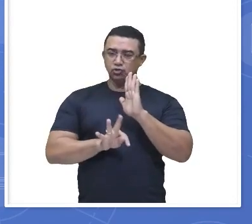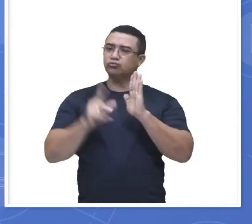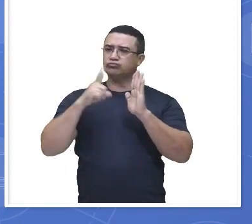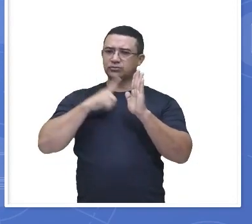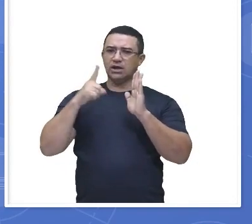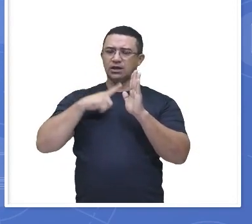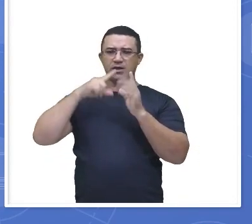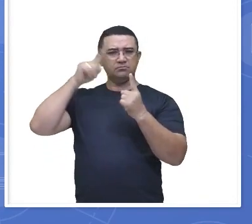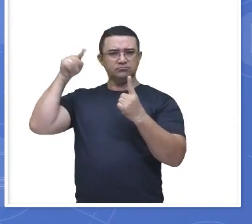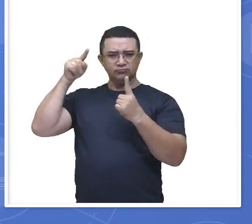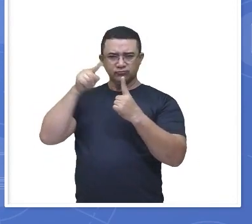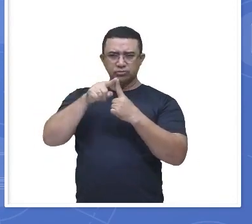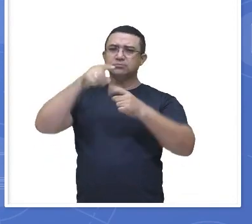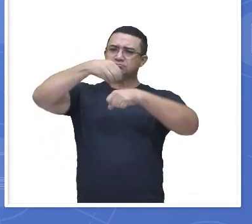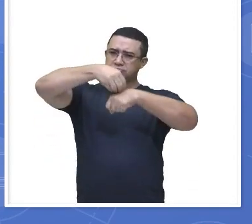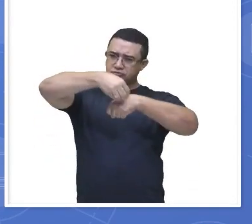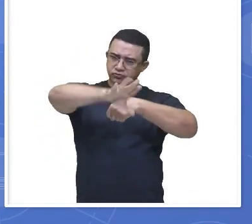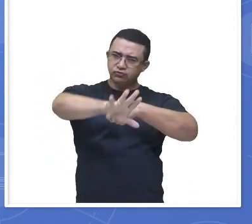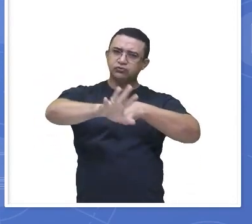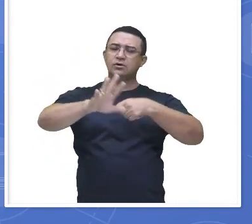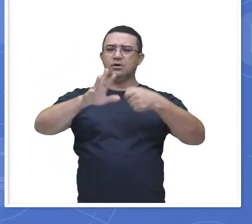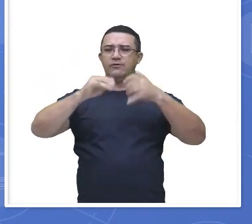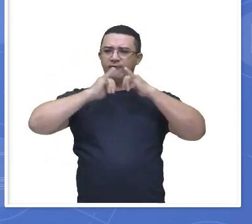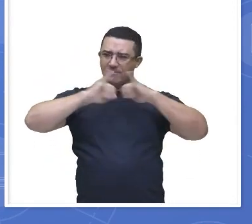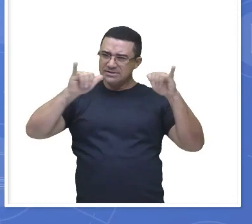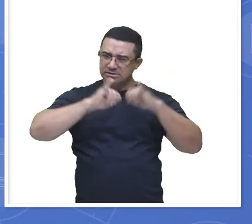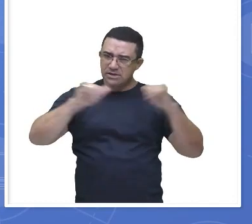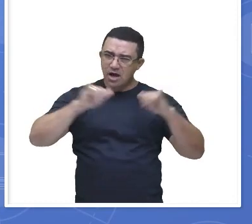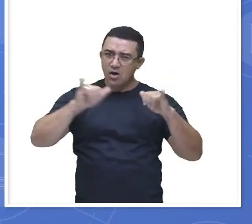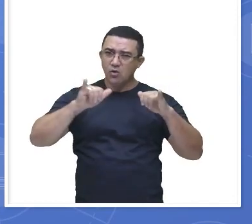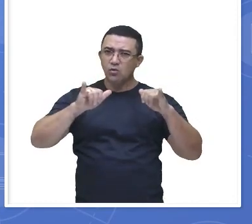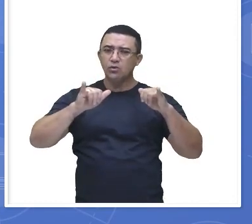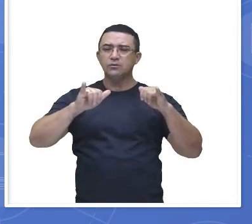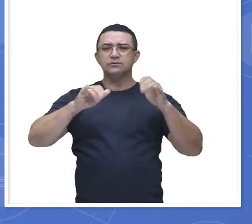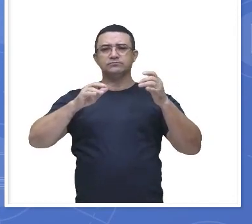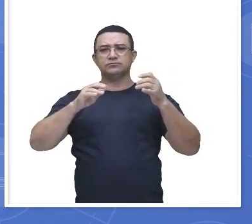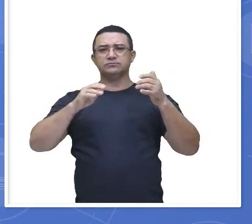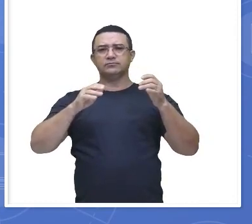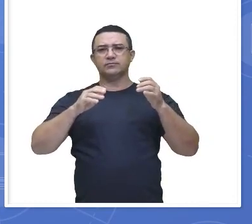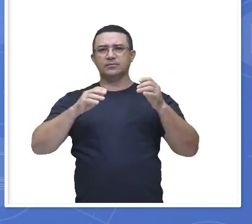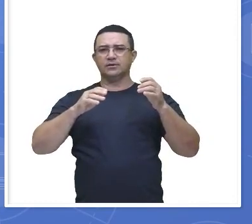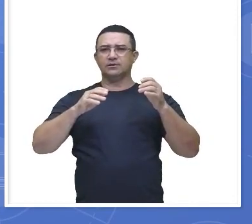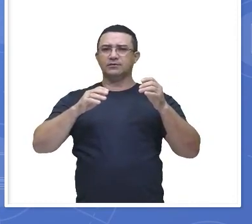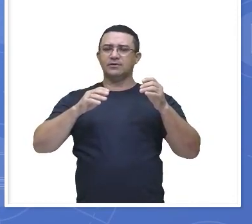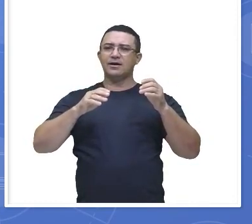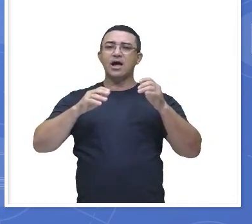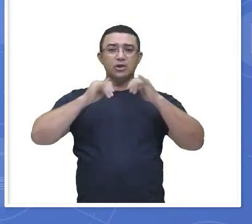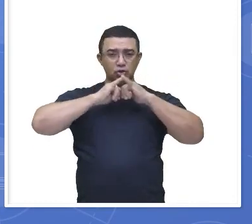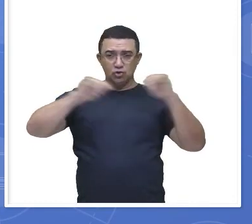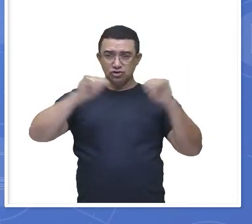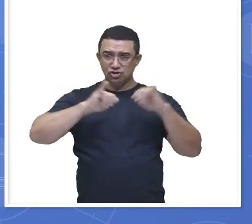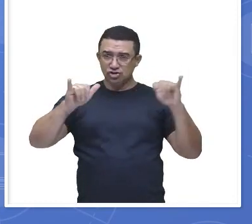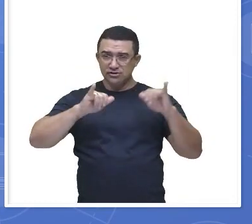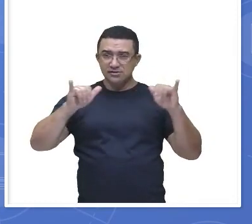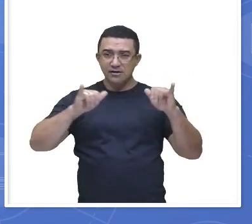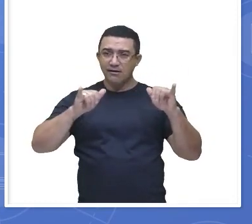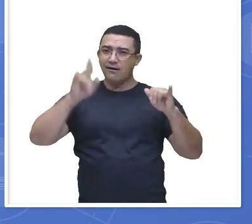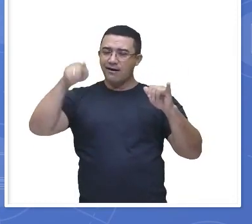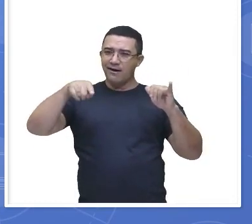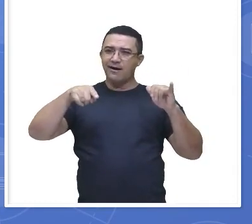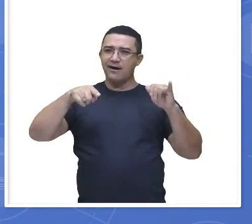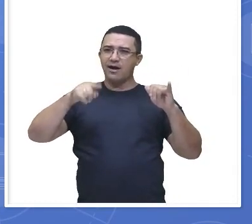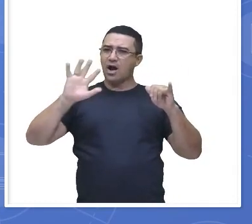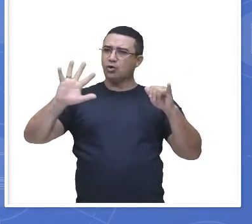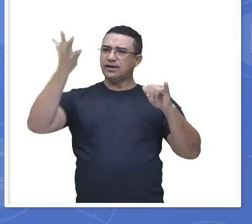de trazer uma informação, de passar uma informação, especialmente a notícia, né? A notícia, ela trabalha com aqueles fatos mais recentes